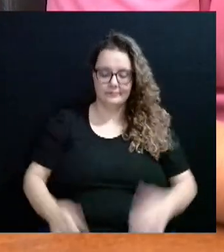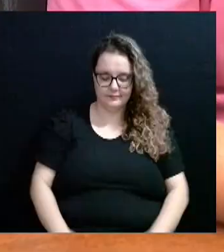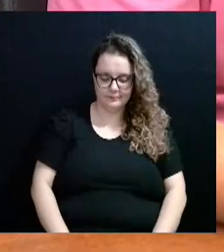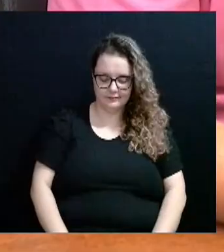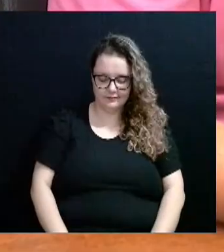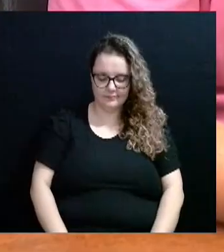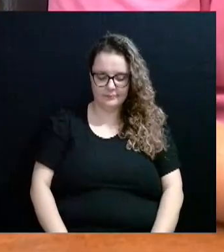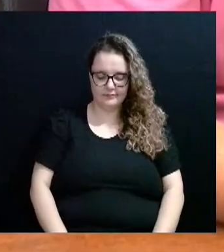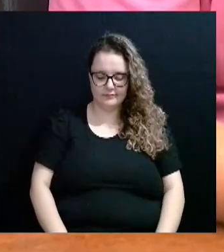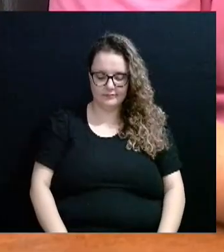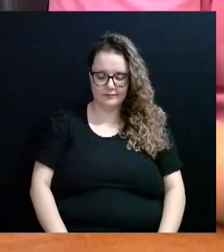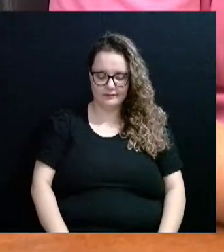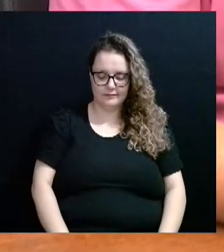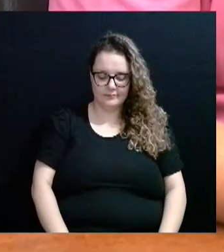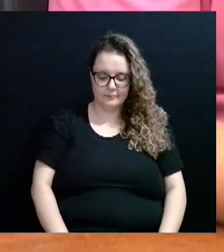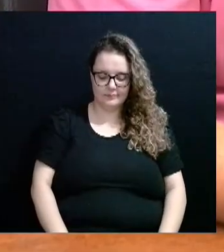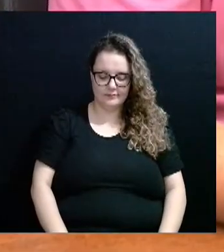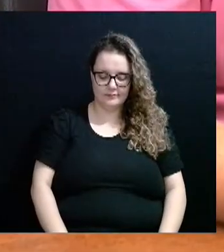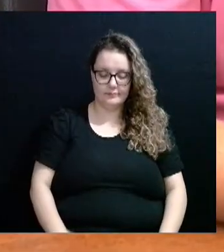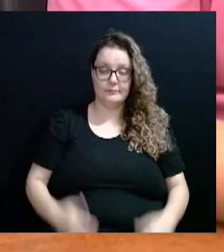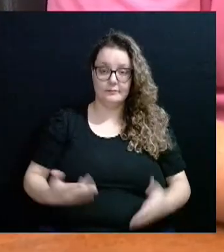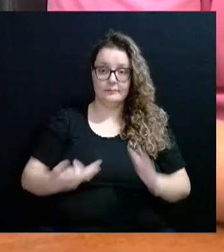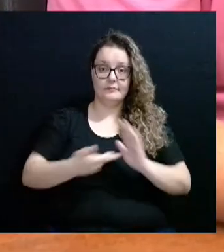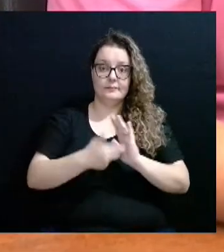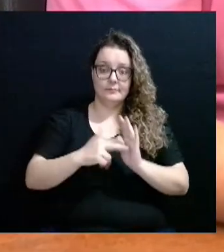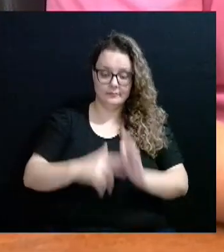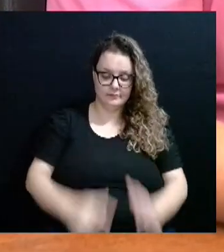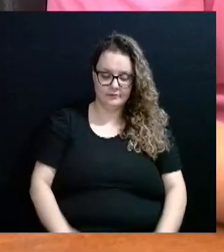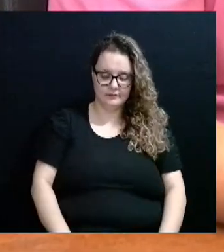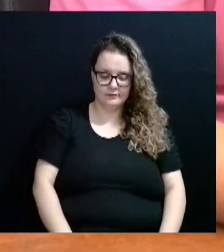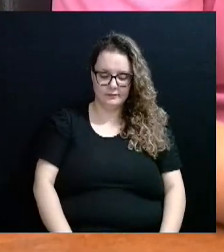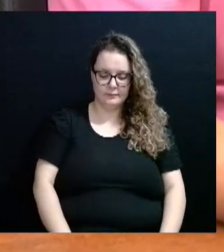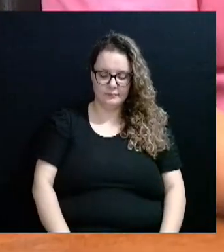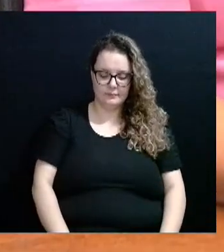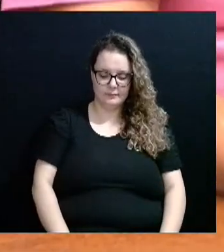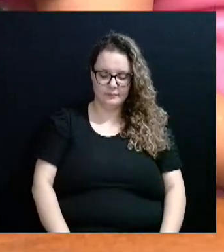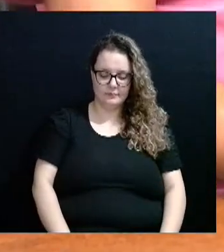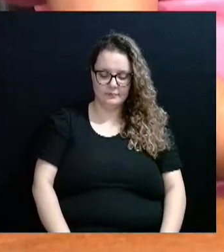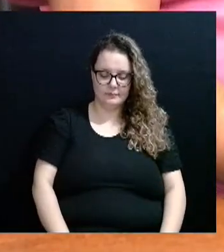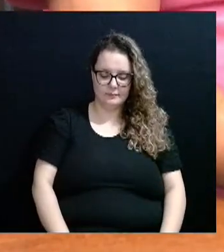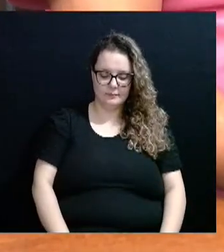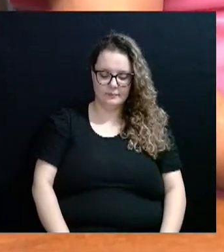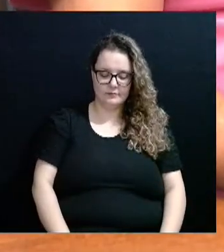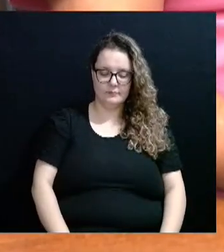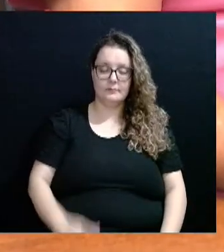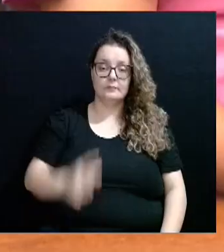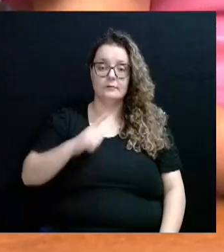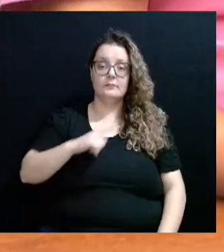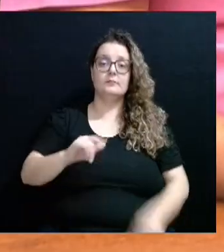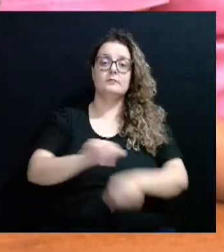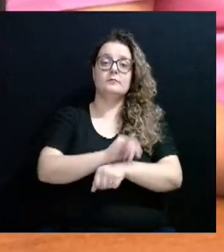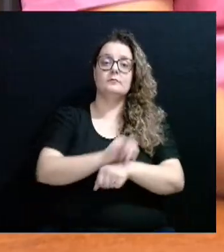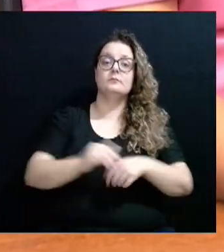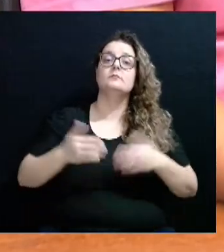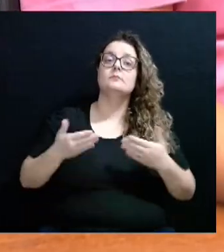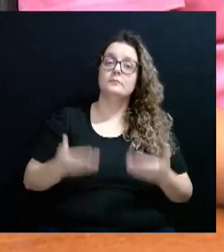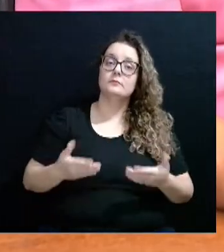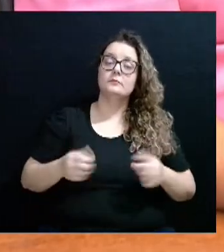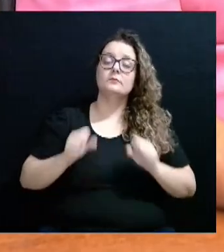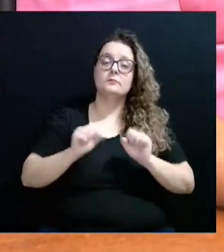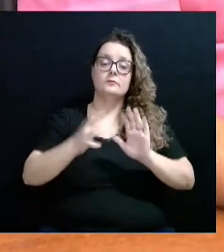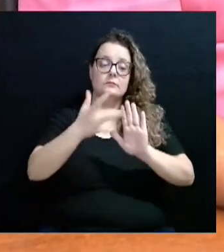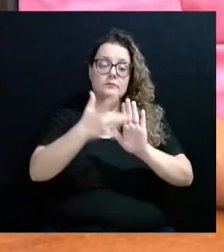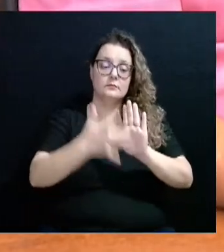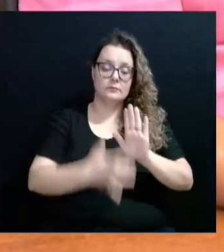nesse sentido, nós entendemos que seria importante a gente ter um instrumento aqui que pudesse pautar a cultura